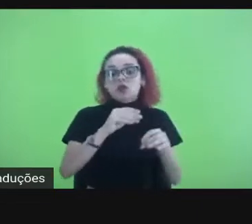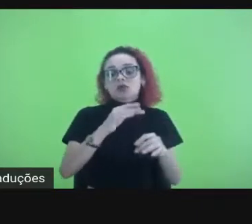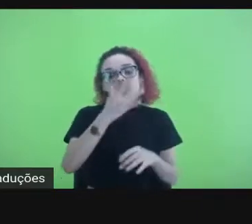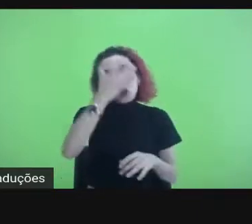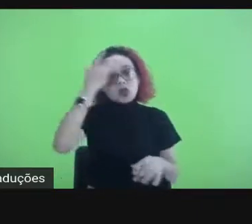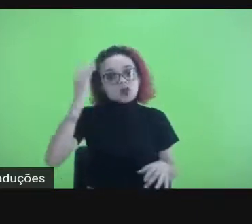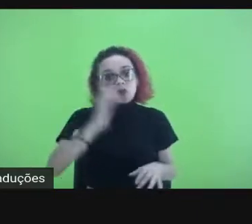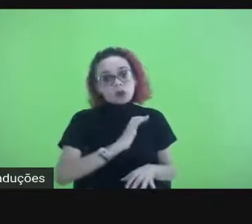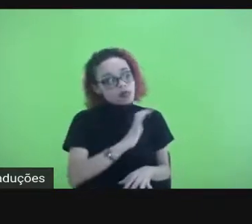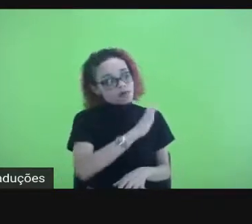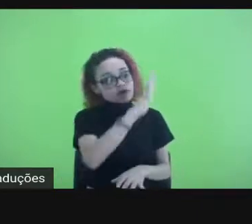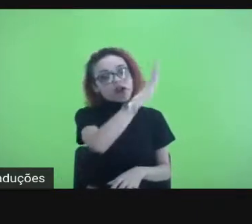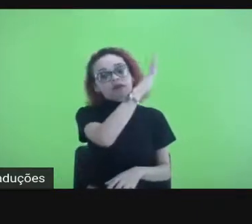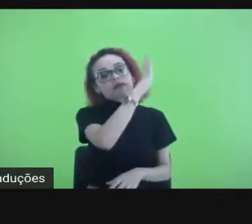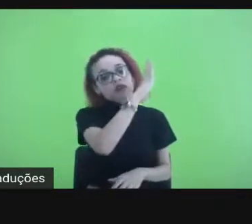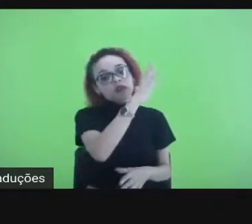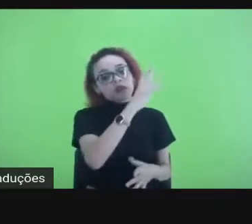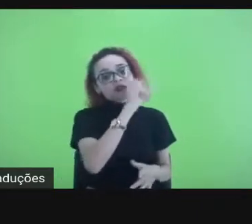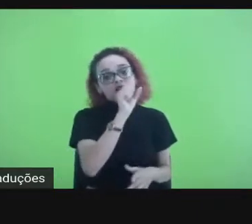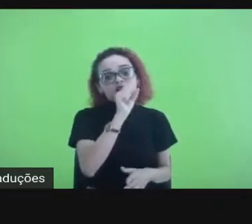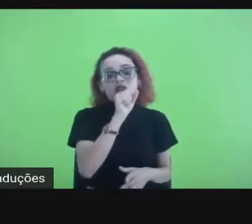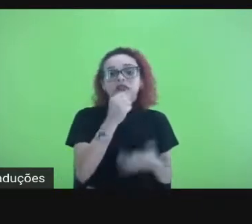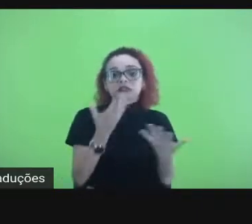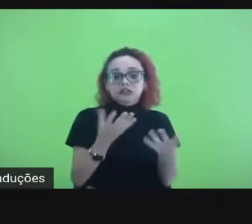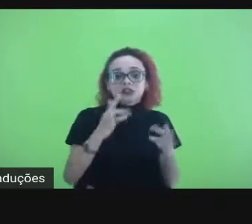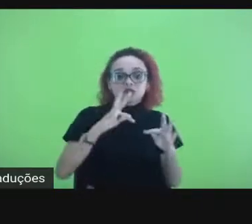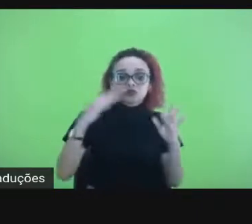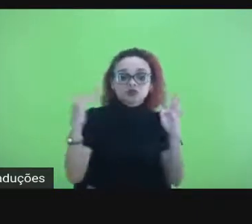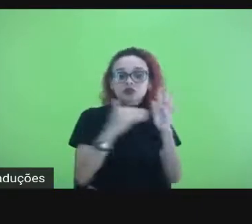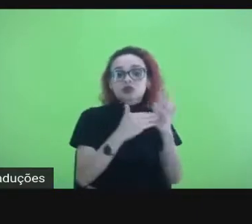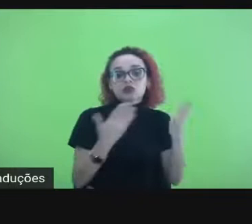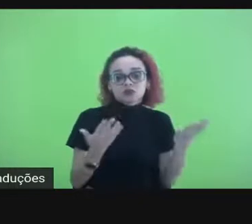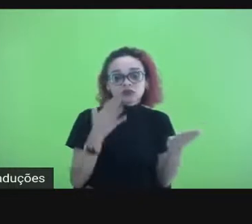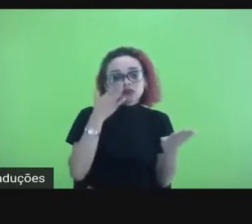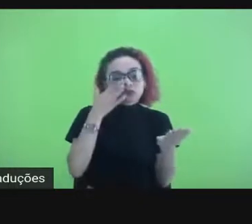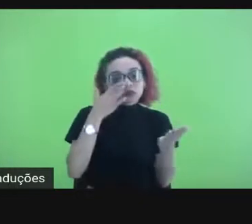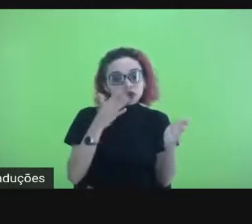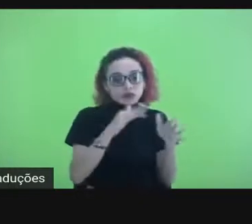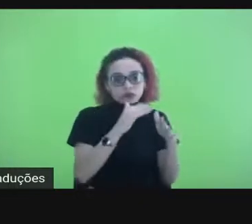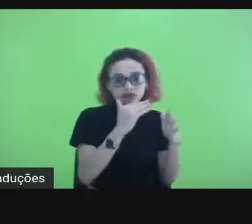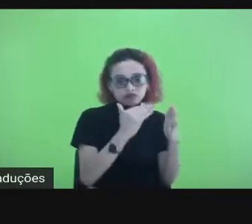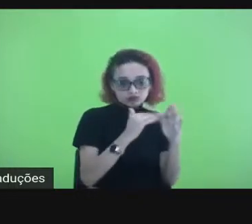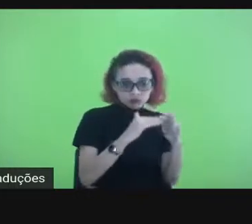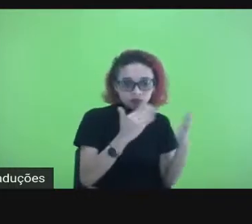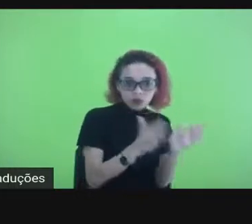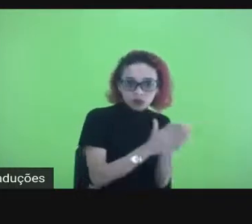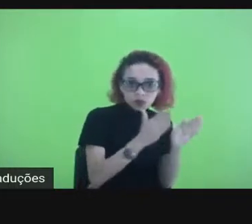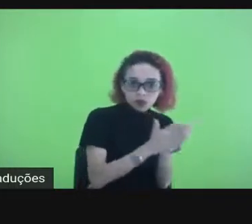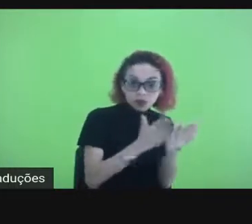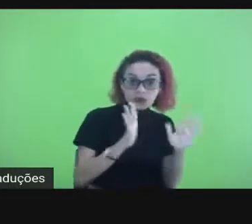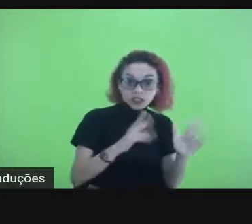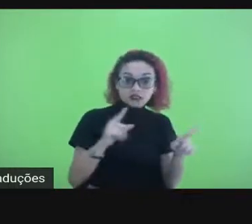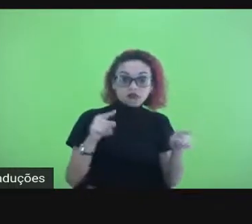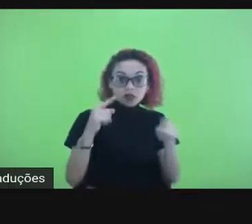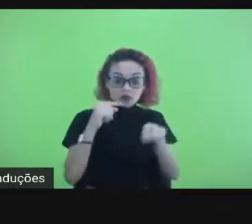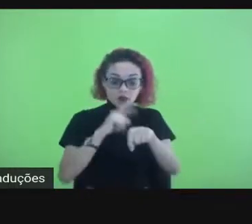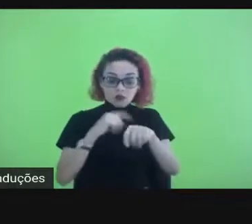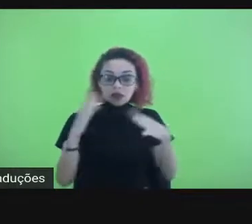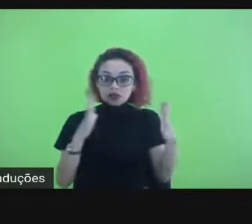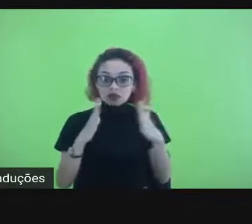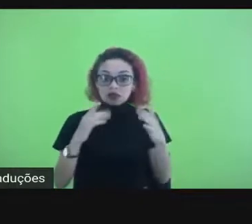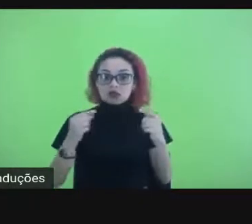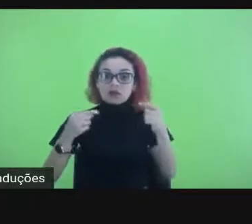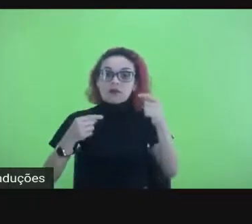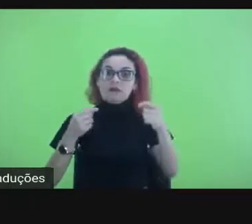nas favelas, nos subúrbios, como um todo, né? Mas nesse momento, assim, eu acho que é importante discutir esse tema, porque a gente